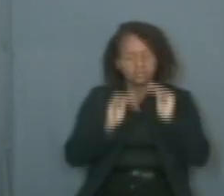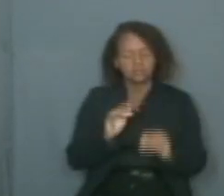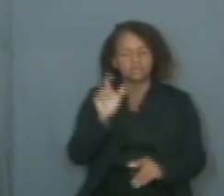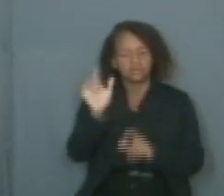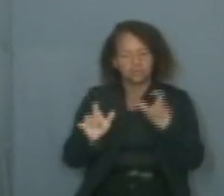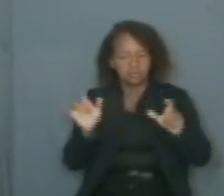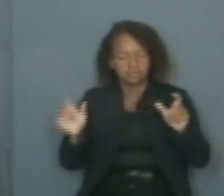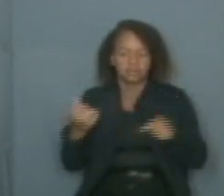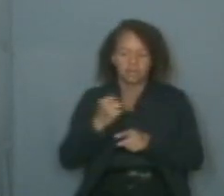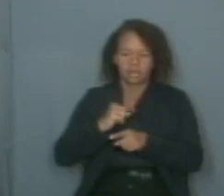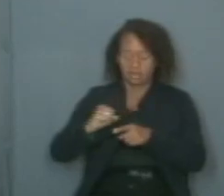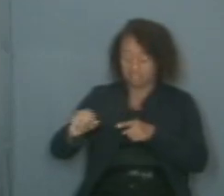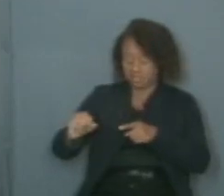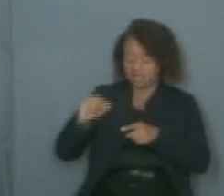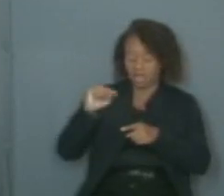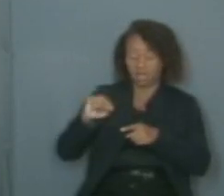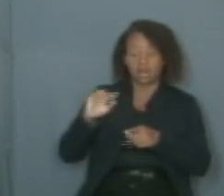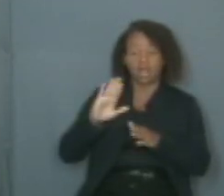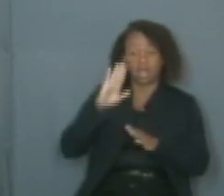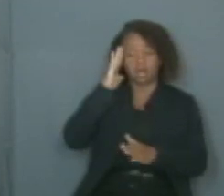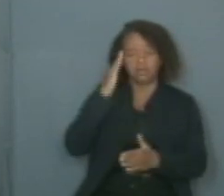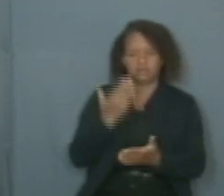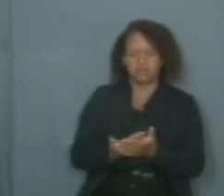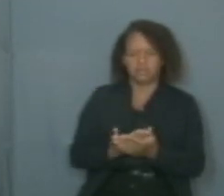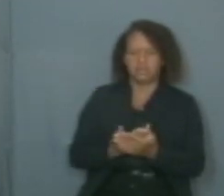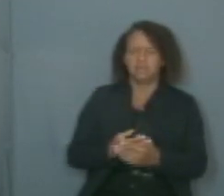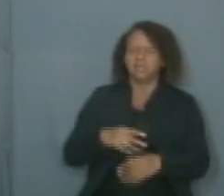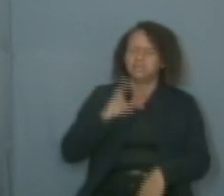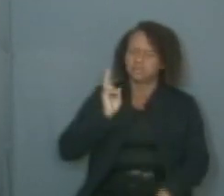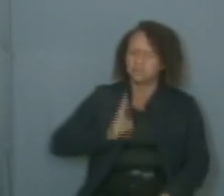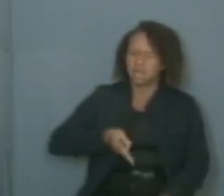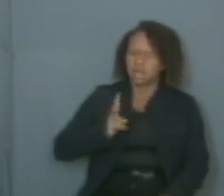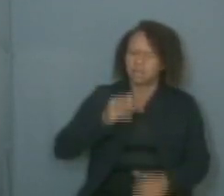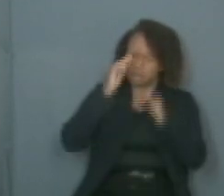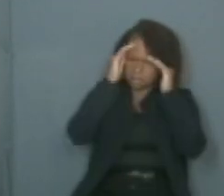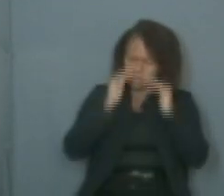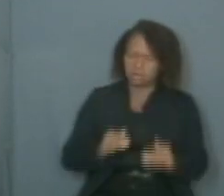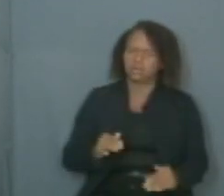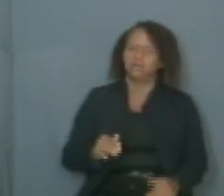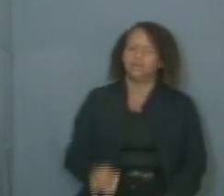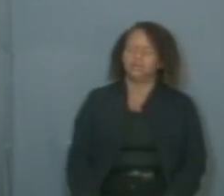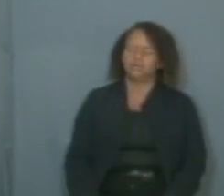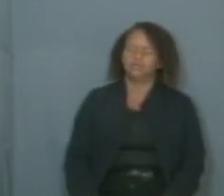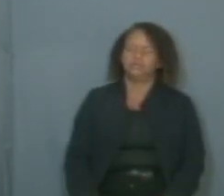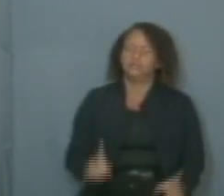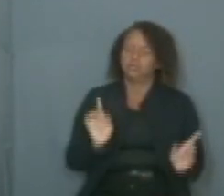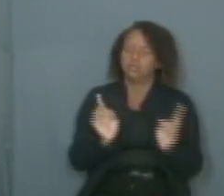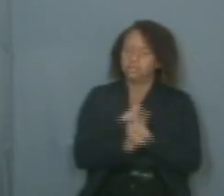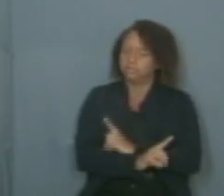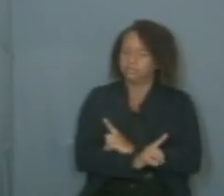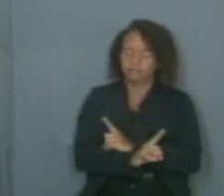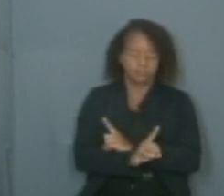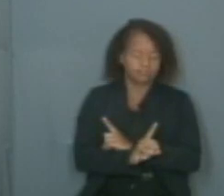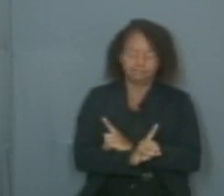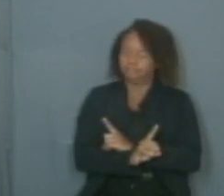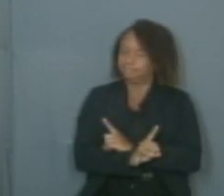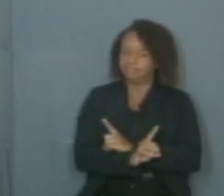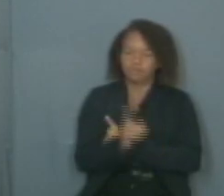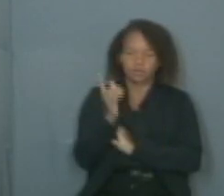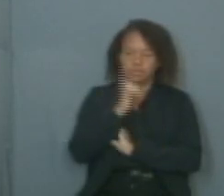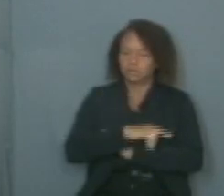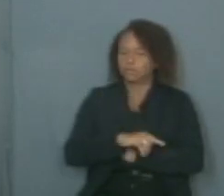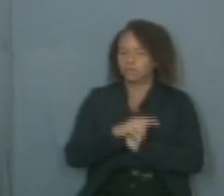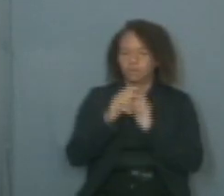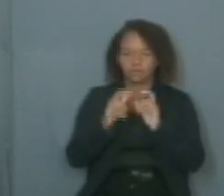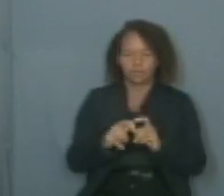outro. Defender aquilo que acredita, mas sempre respeitando o próximo. Do contrário, a gente não vai chegar a